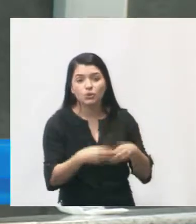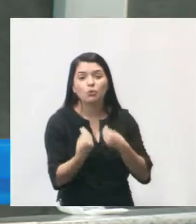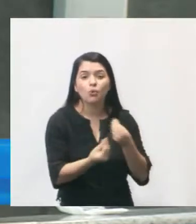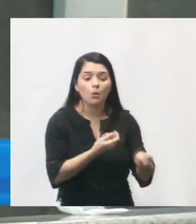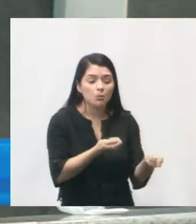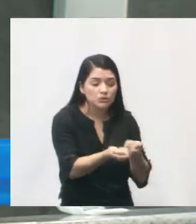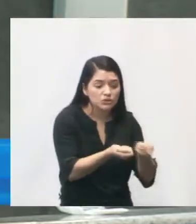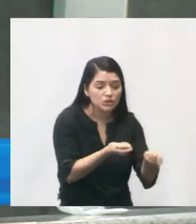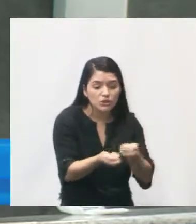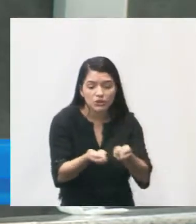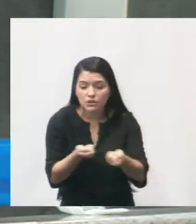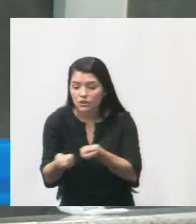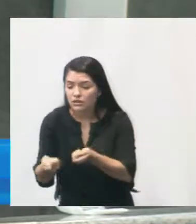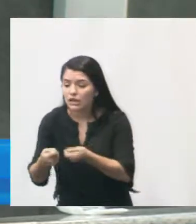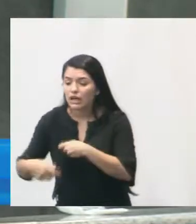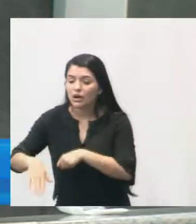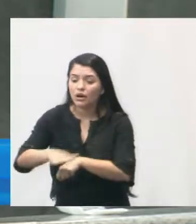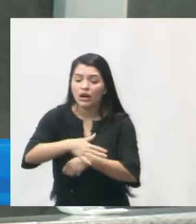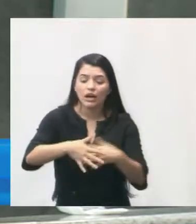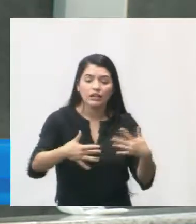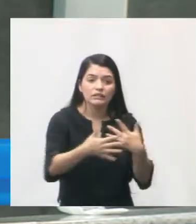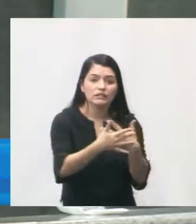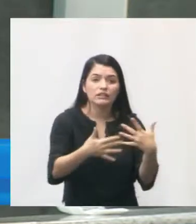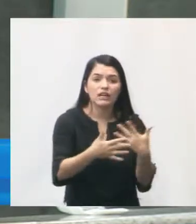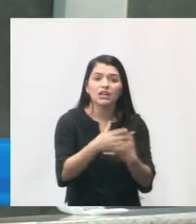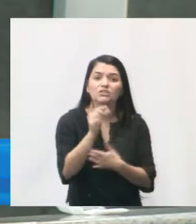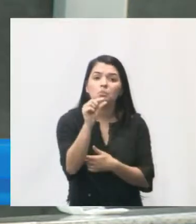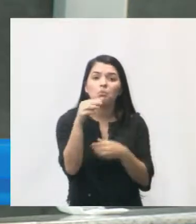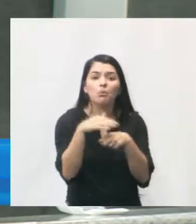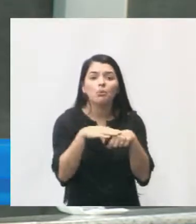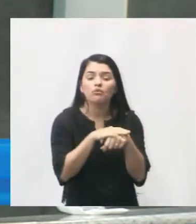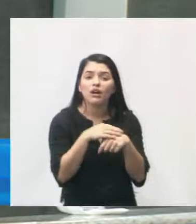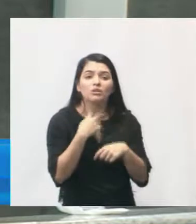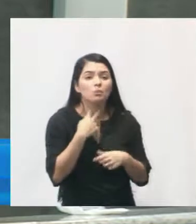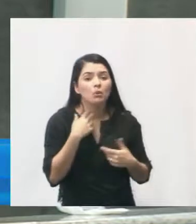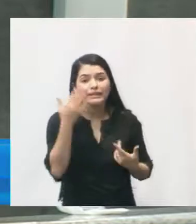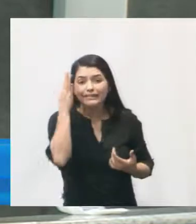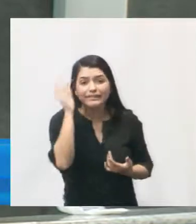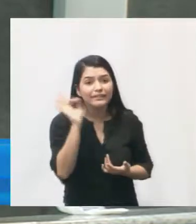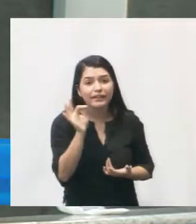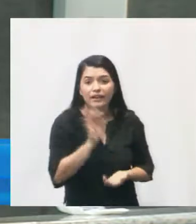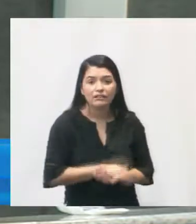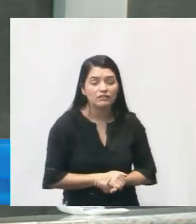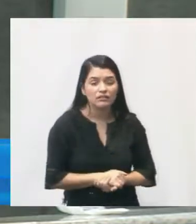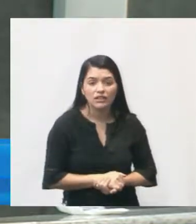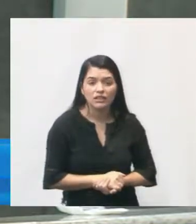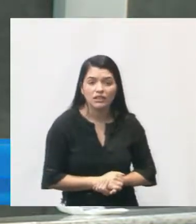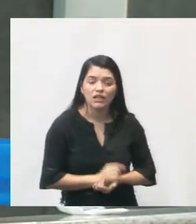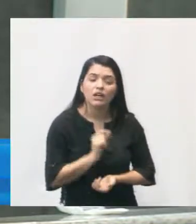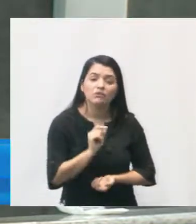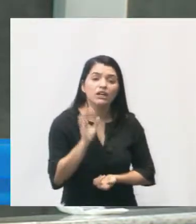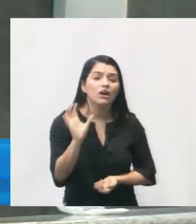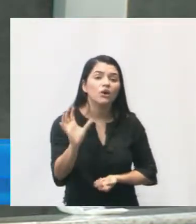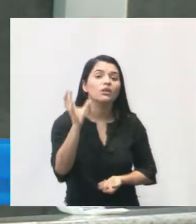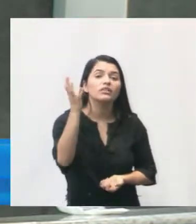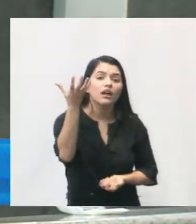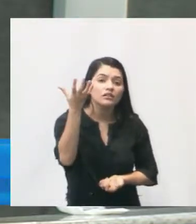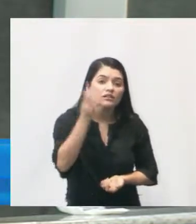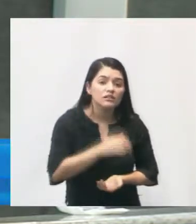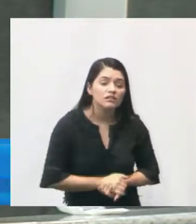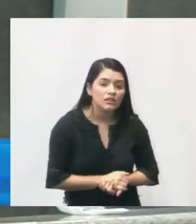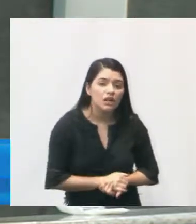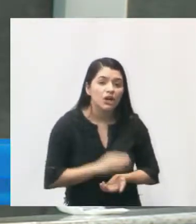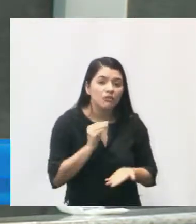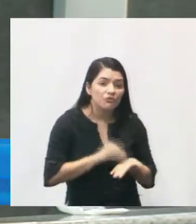liderar uma cidade com pouco diálogo? Não consigo entender. Sabe o que que acontece? A falta